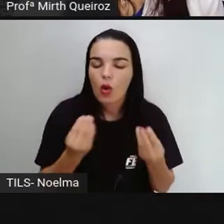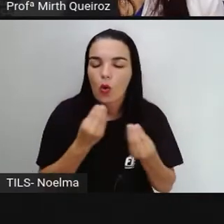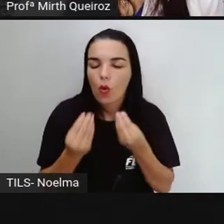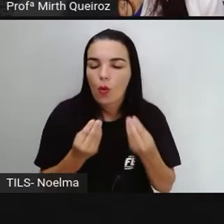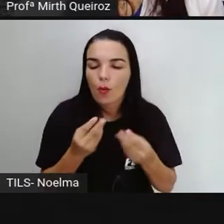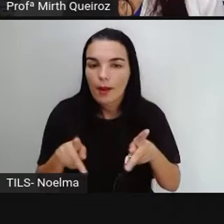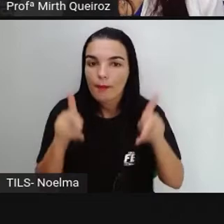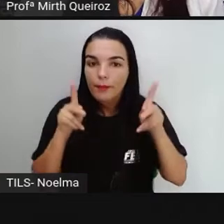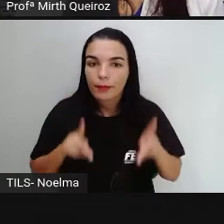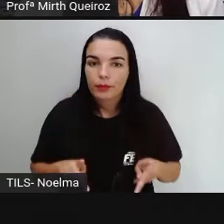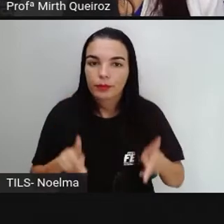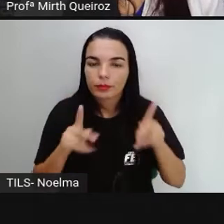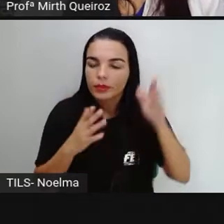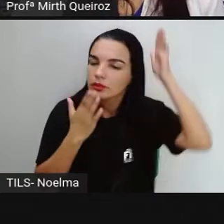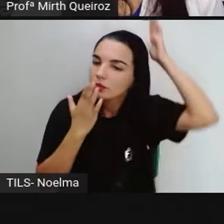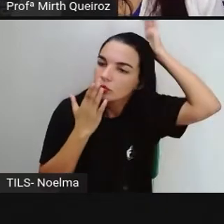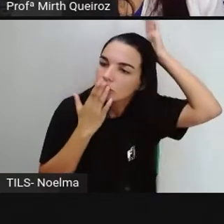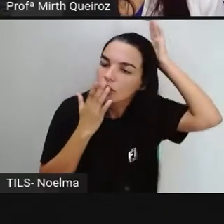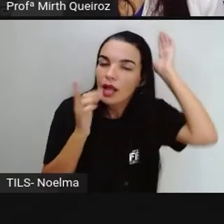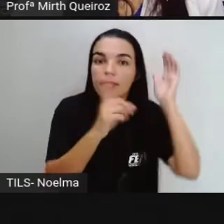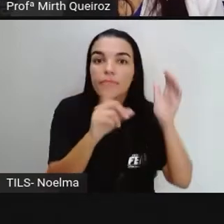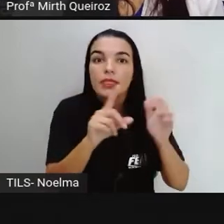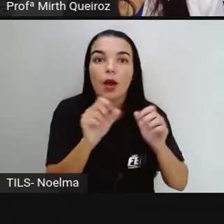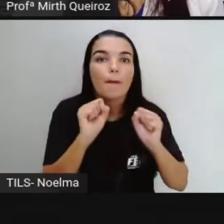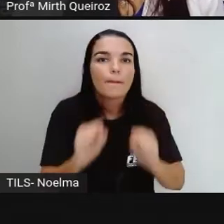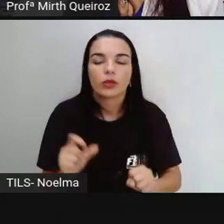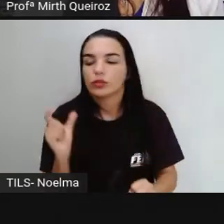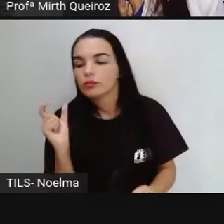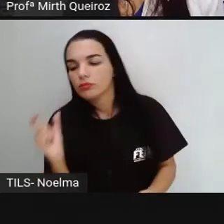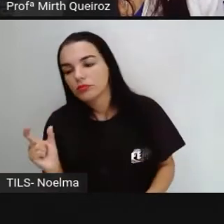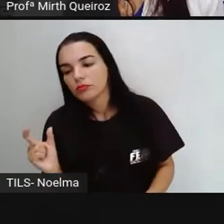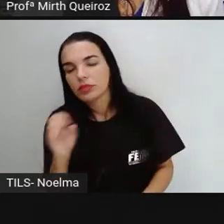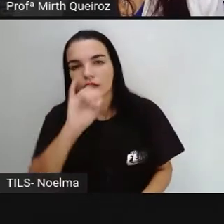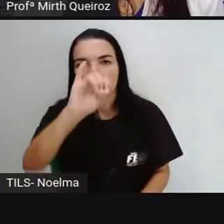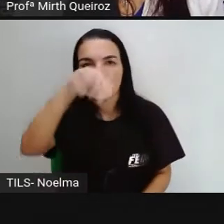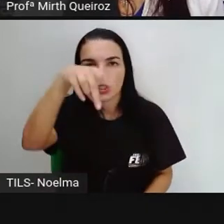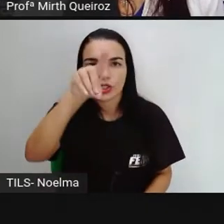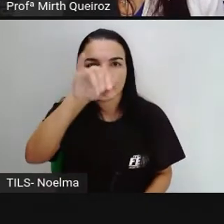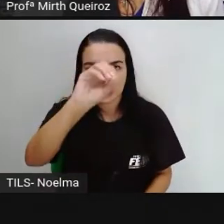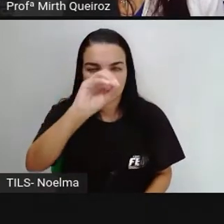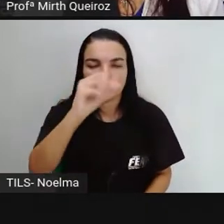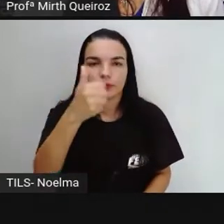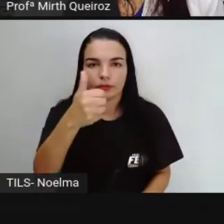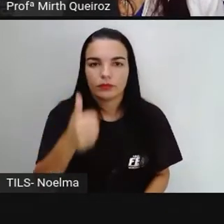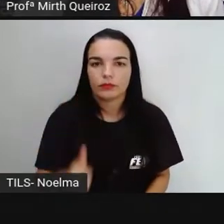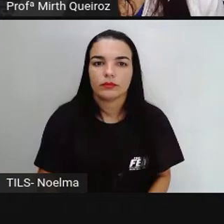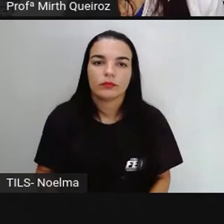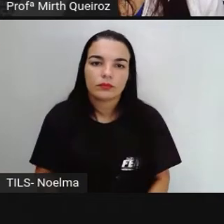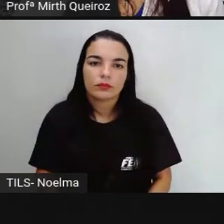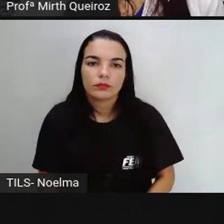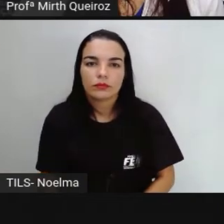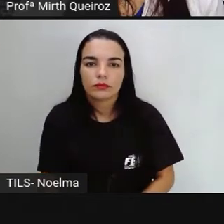populações indígenas e não utilizar o termo aí genérico índio. Vamos ouvir o vídeo?